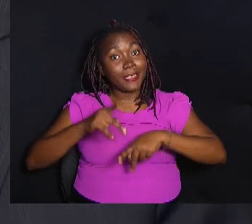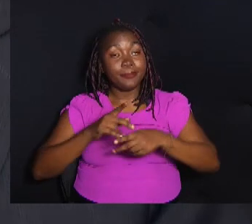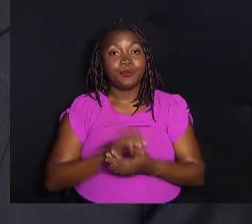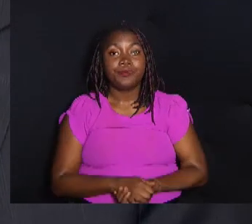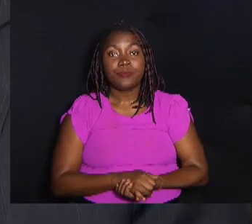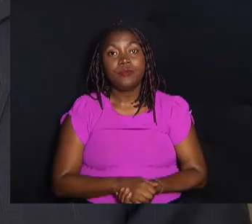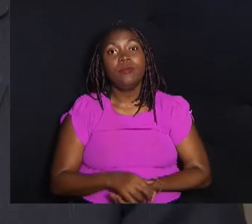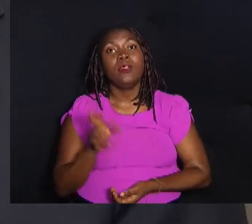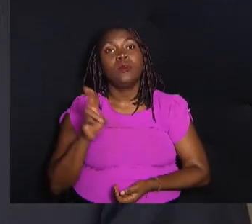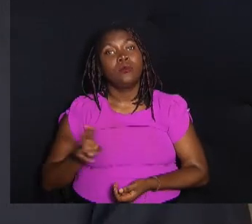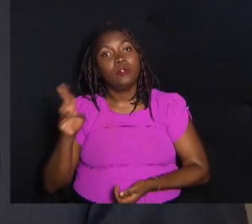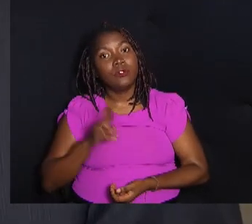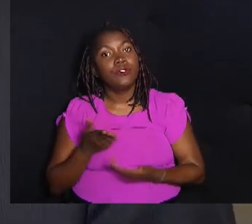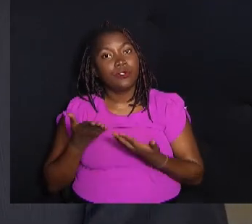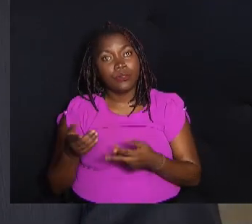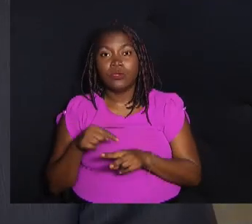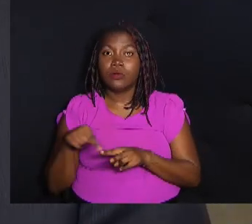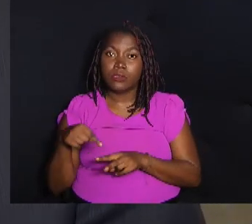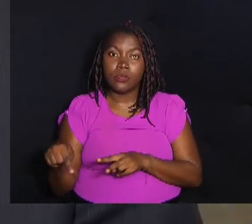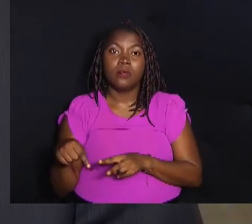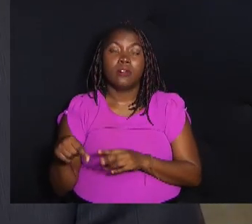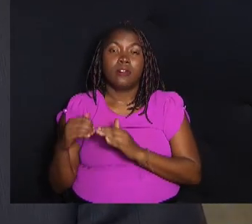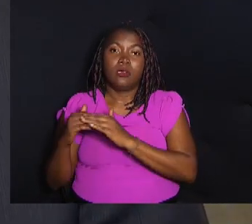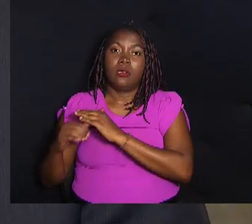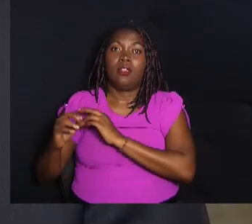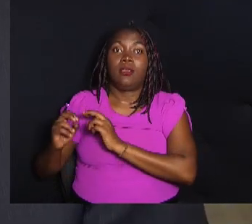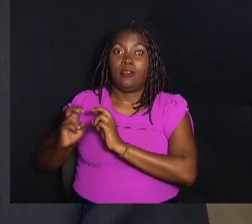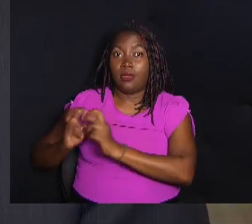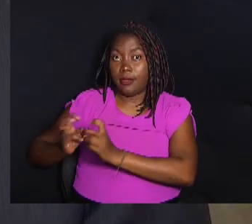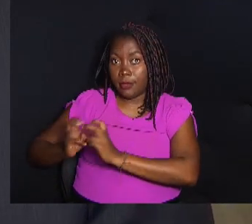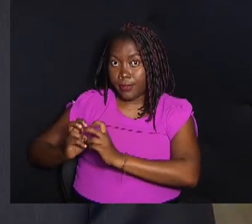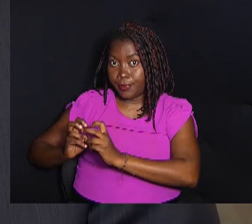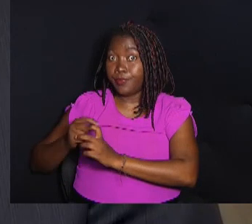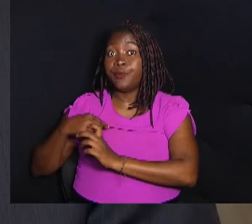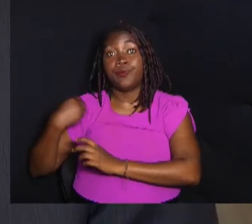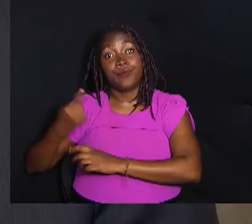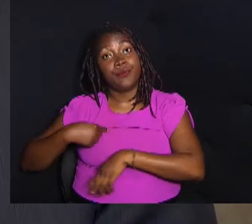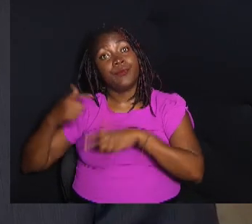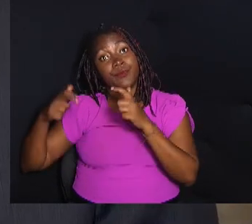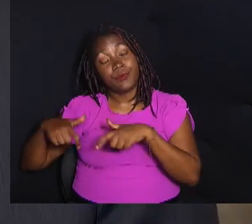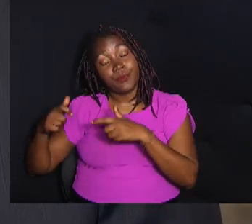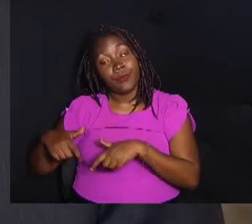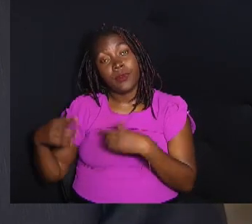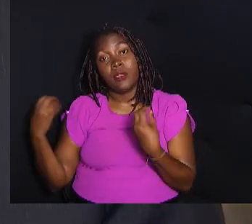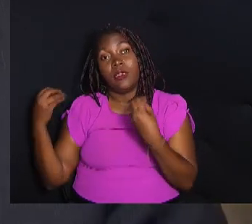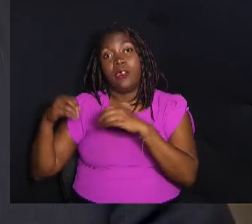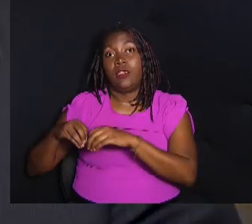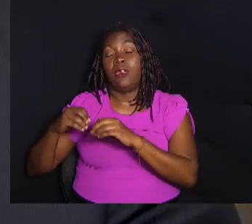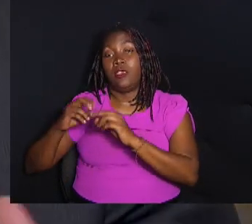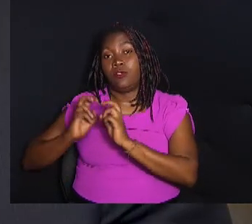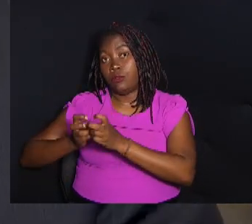utilizam desse eixo aí da malha Viária eh da nossa região e a implantação do trem